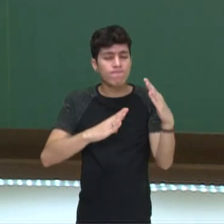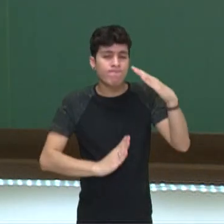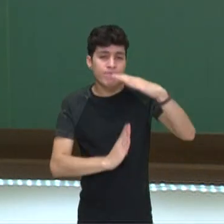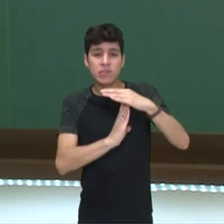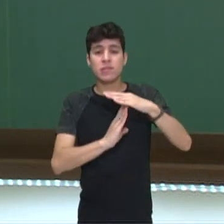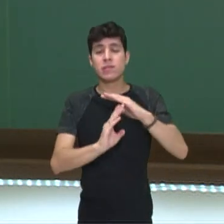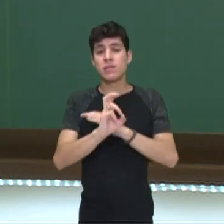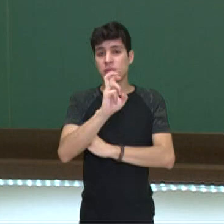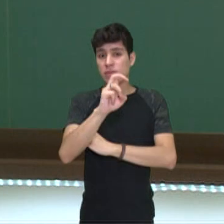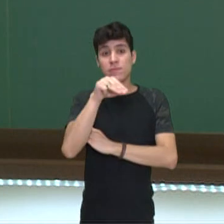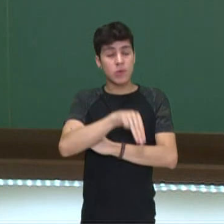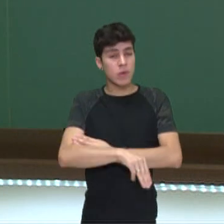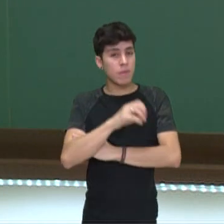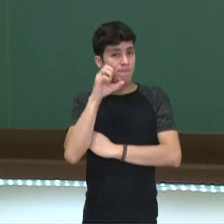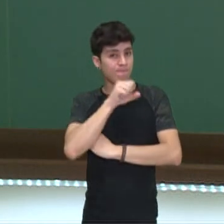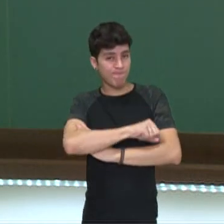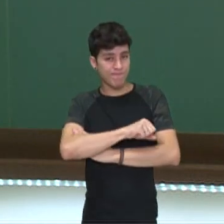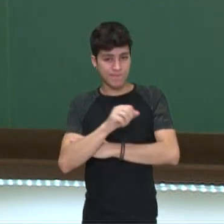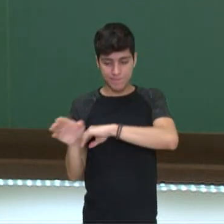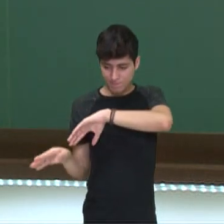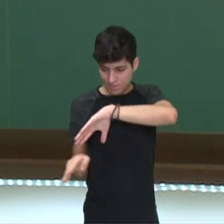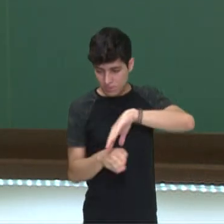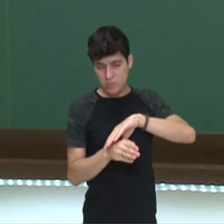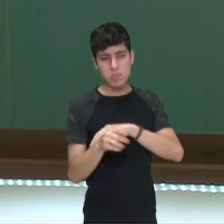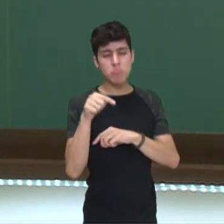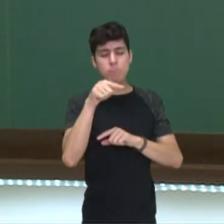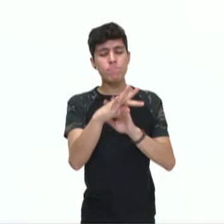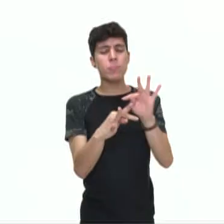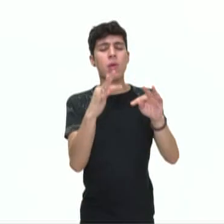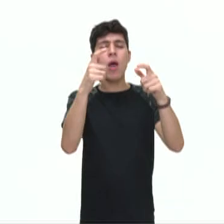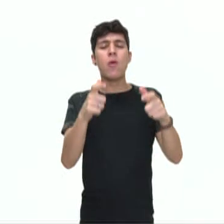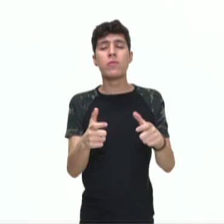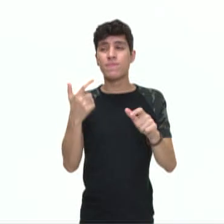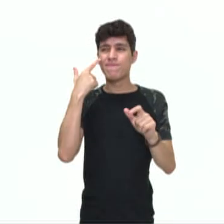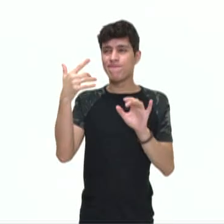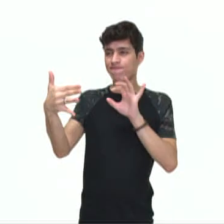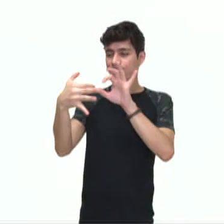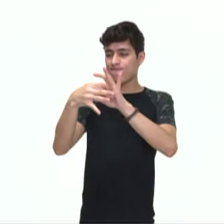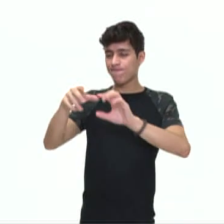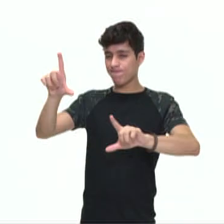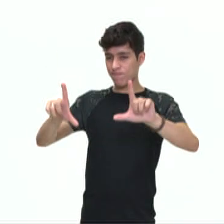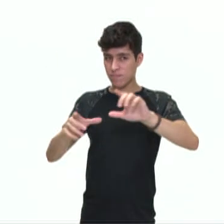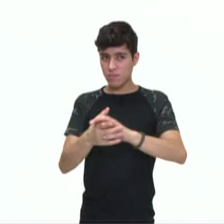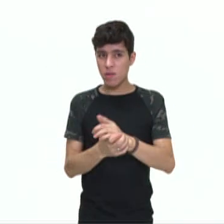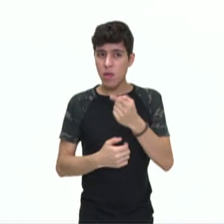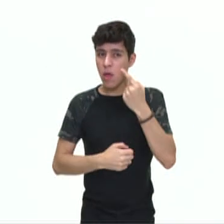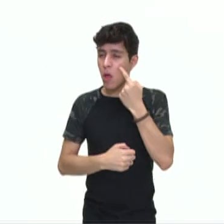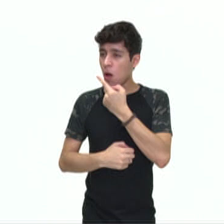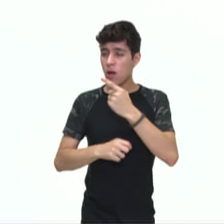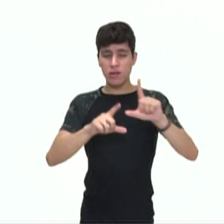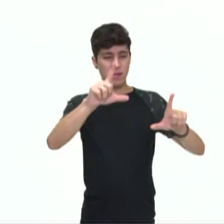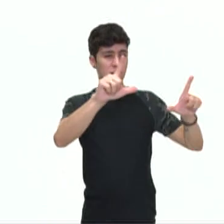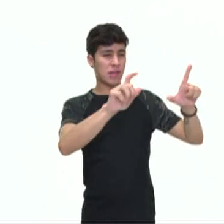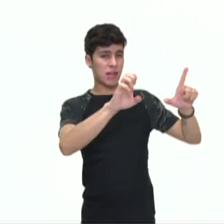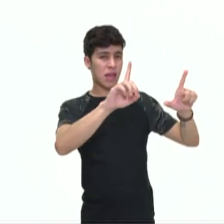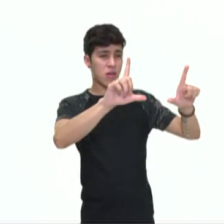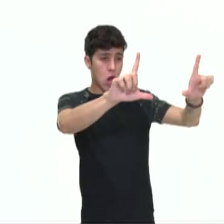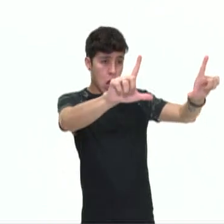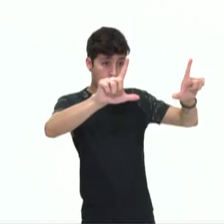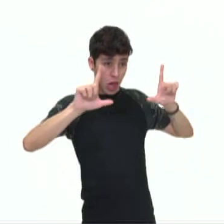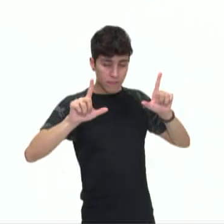ok? E ainda, aonde mais ela está envolta? Nas TVs. Observem a quantidade de camadas na LED e a